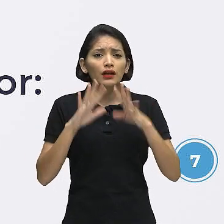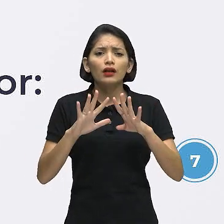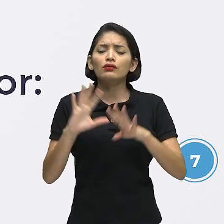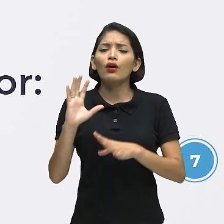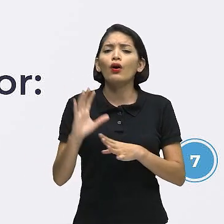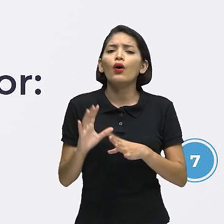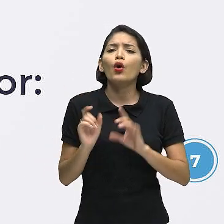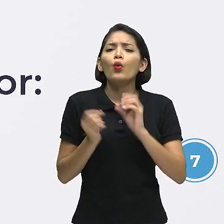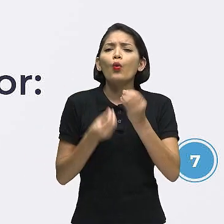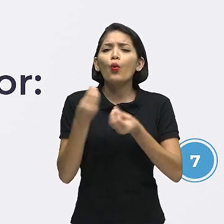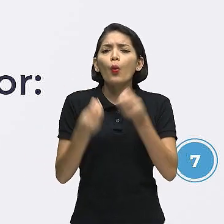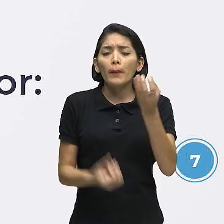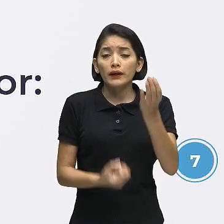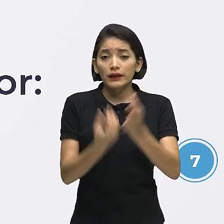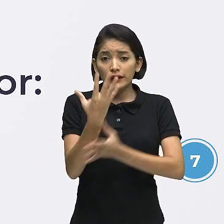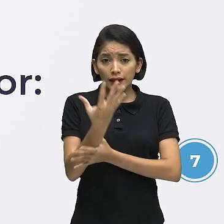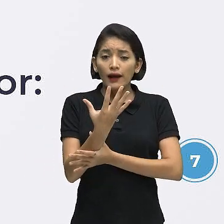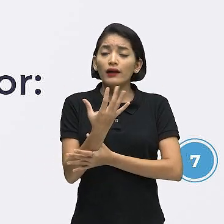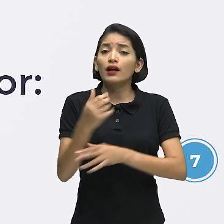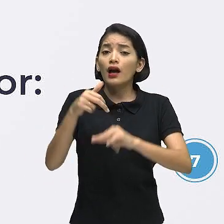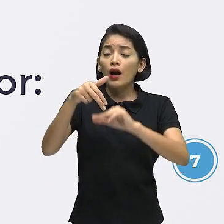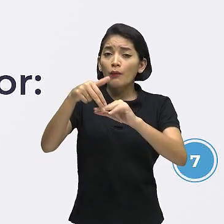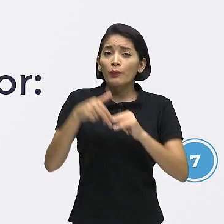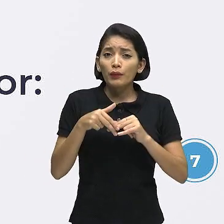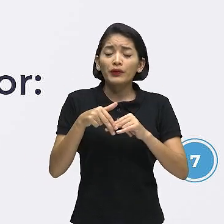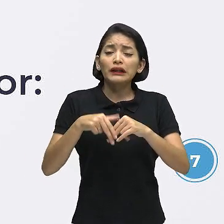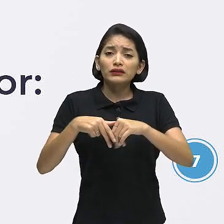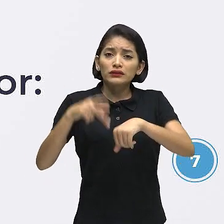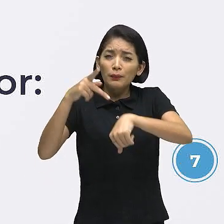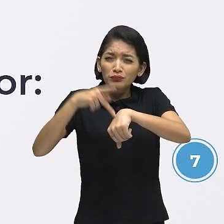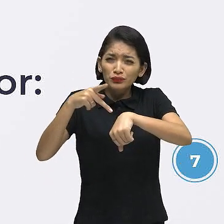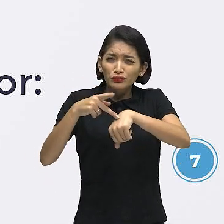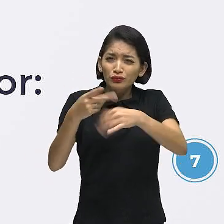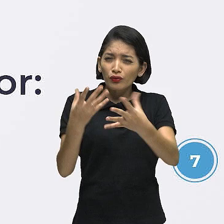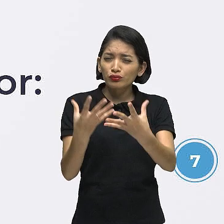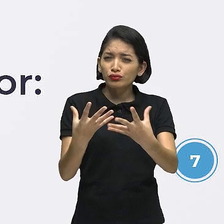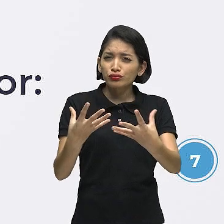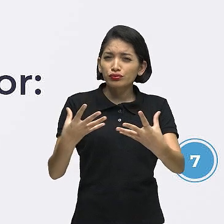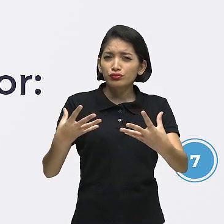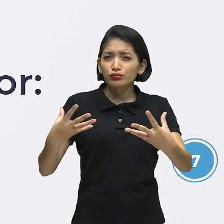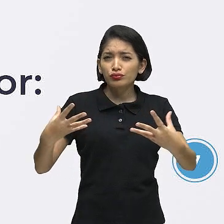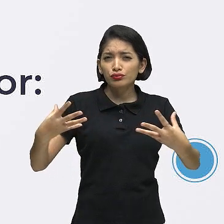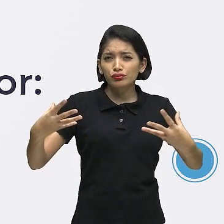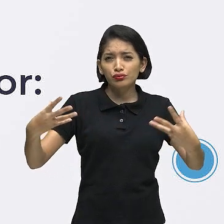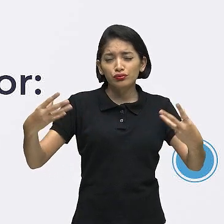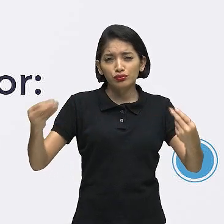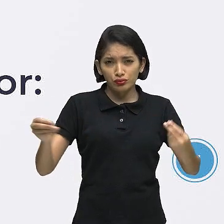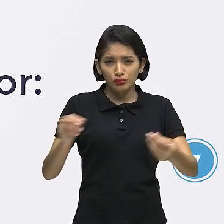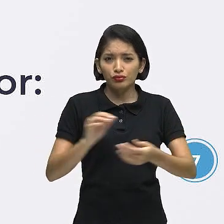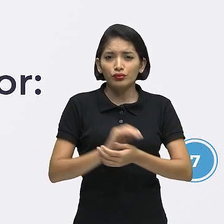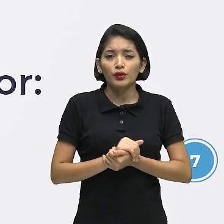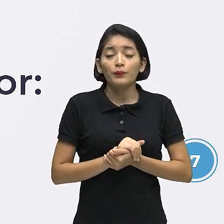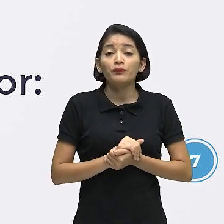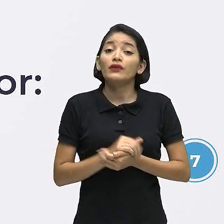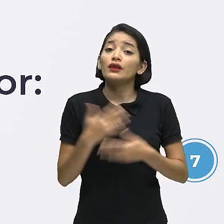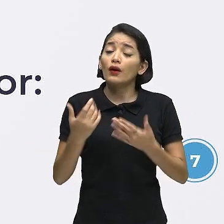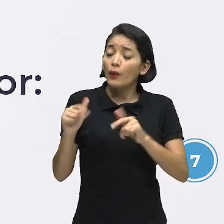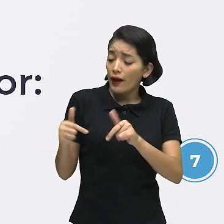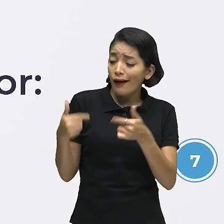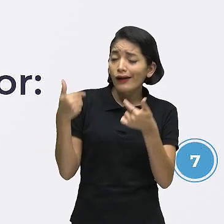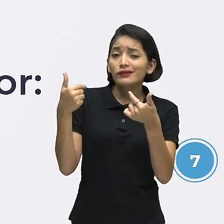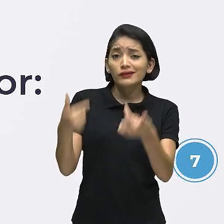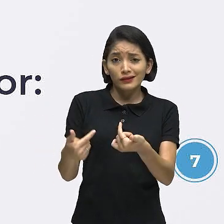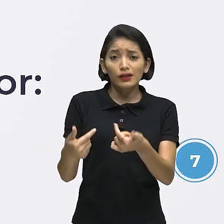principalmente ali pelo desgaste da rocha-mãe, né? O que a gente chama ali de intemperismo, a ação ali